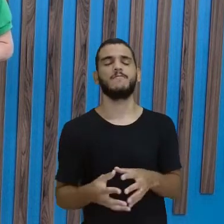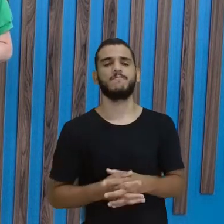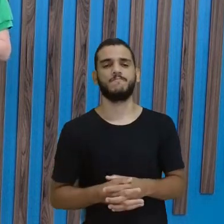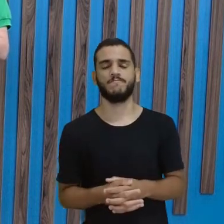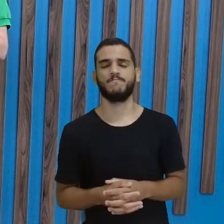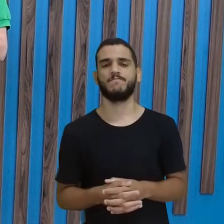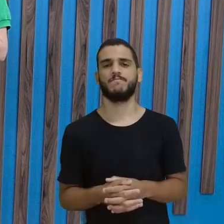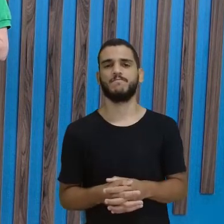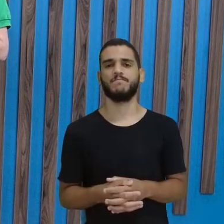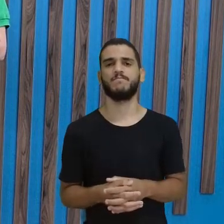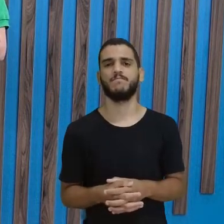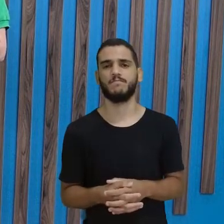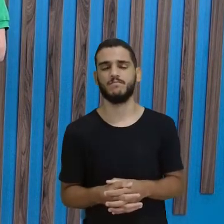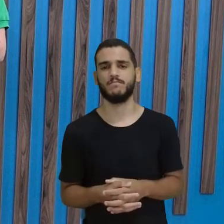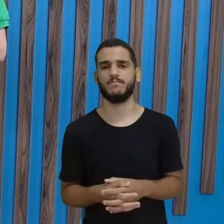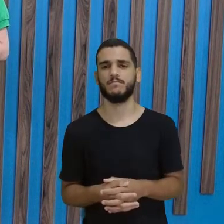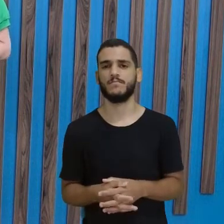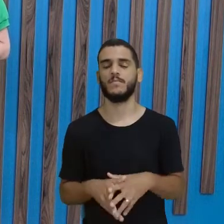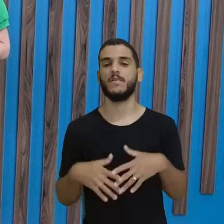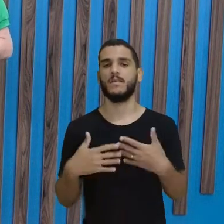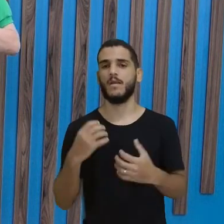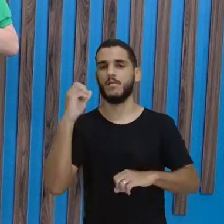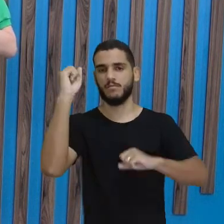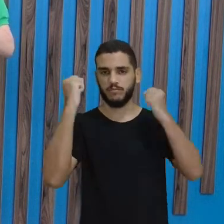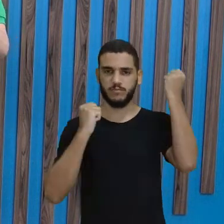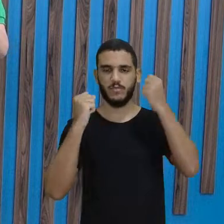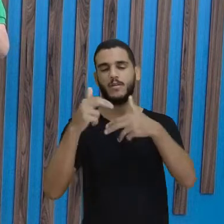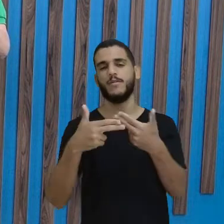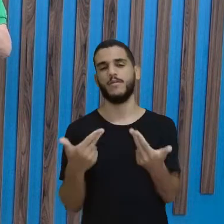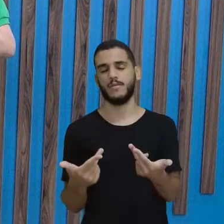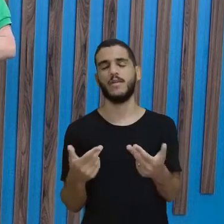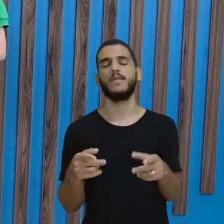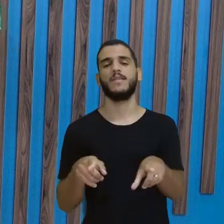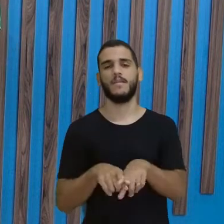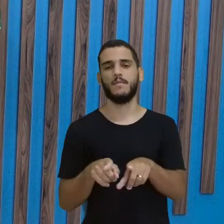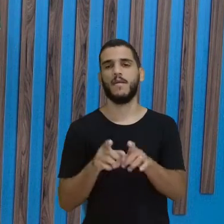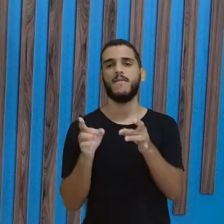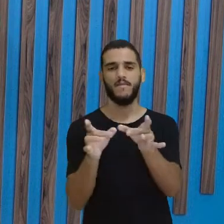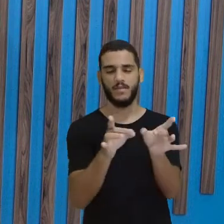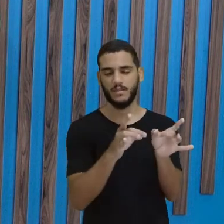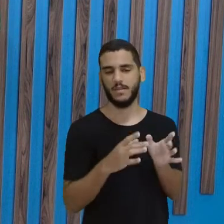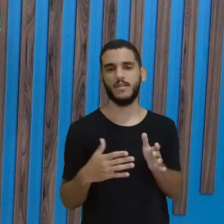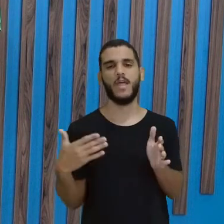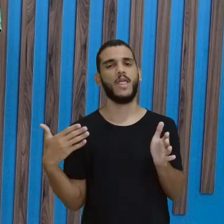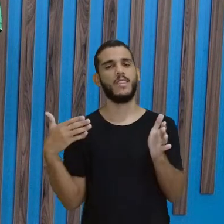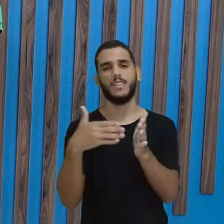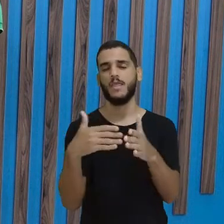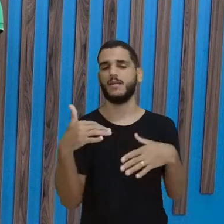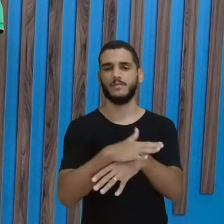Eles são adaptados para durarem mais tempo, aí recebem o que a gente chama de